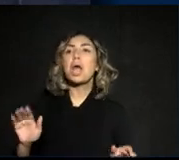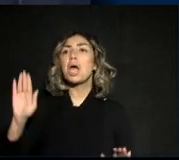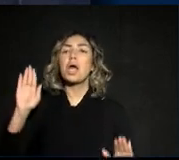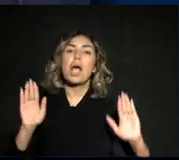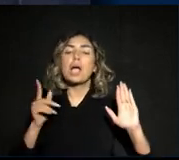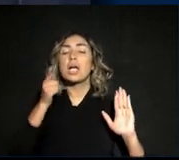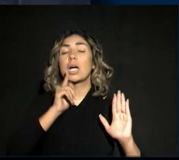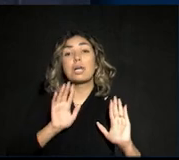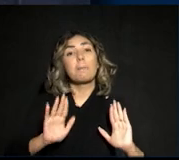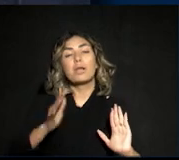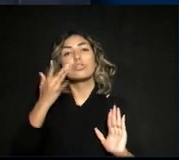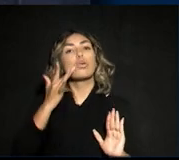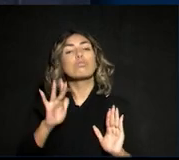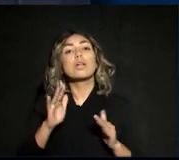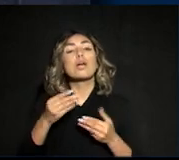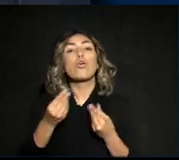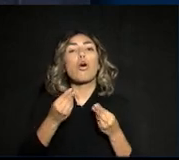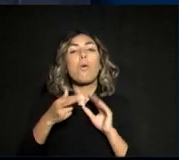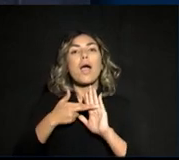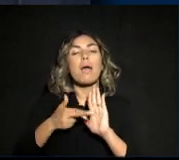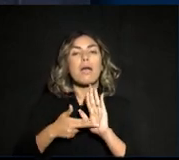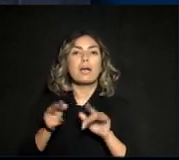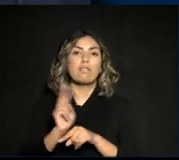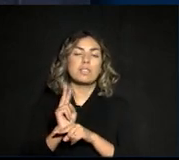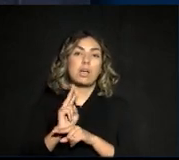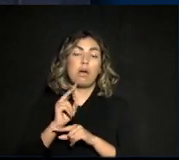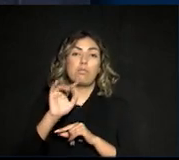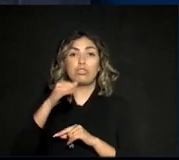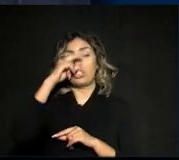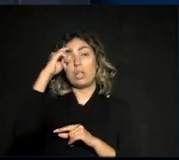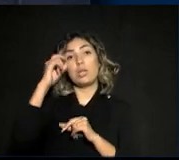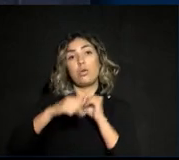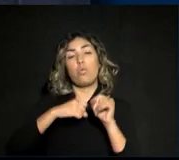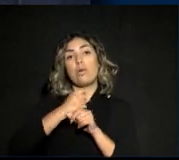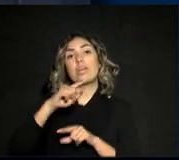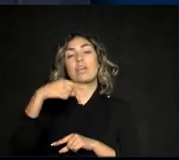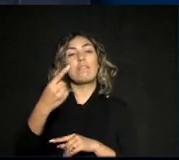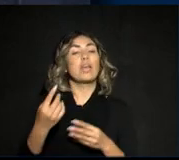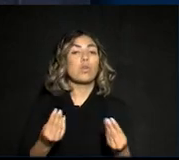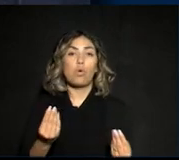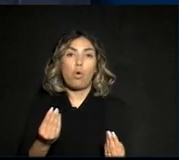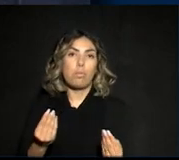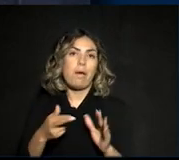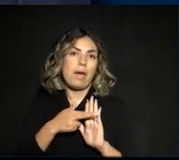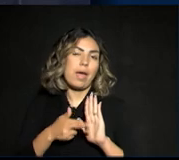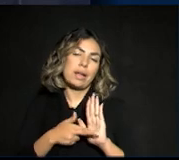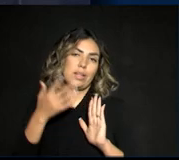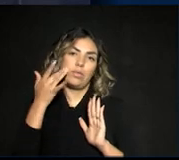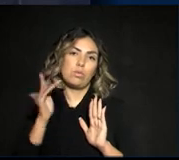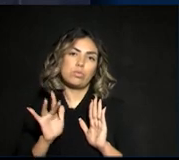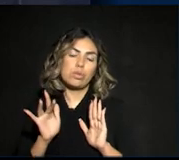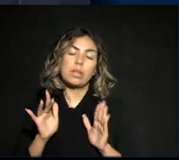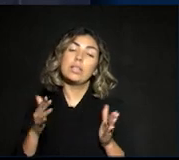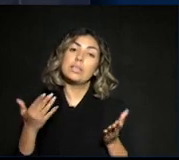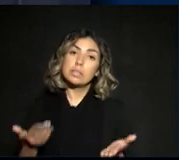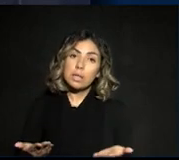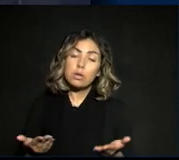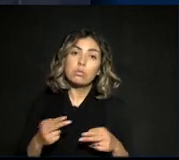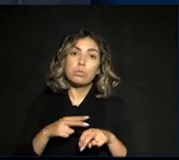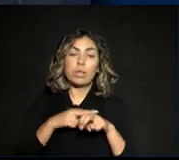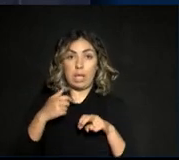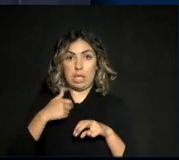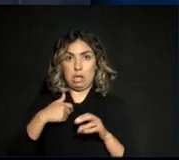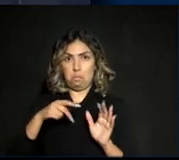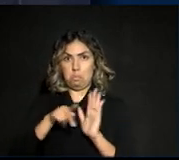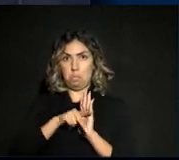sabe muito bem hoje qual será a regra fiscal a partir de janeiro do próximo ano. Mas, dito isso, e olhando para frente, eu não